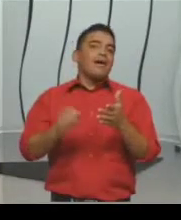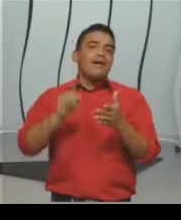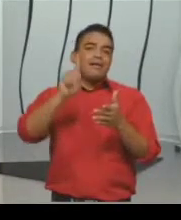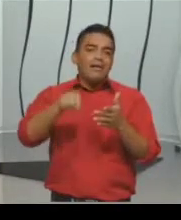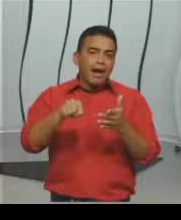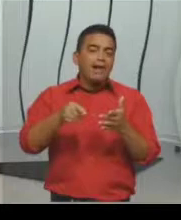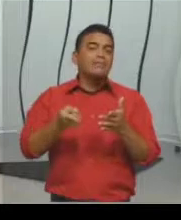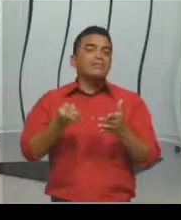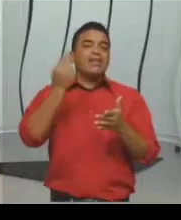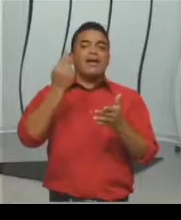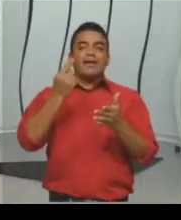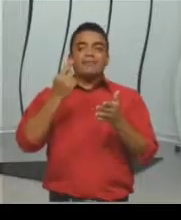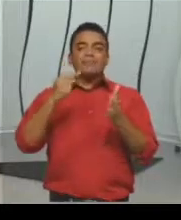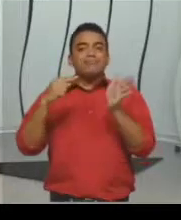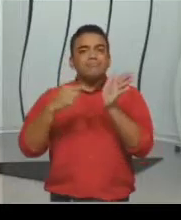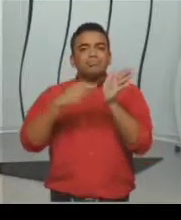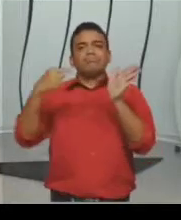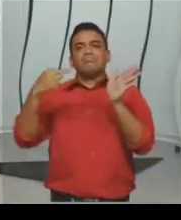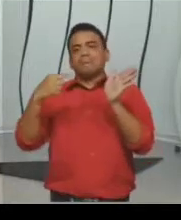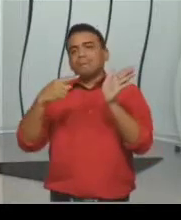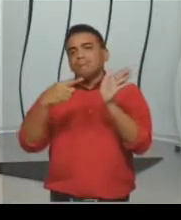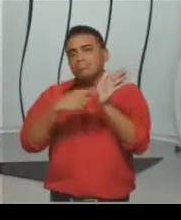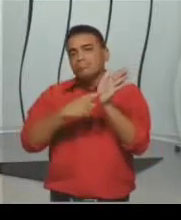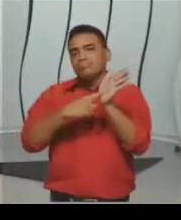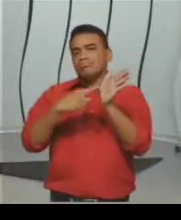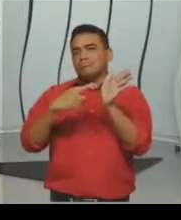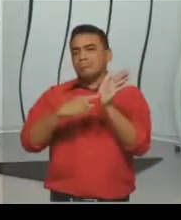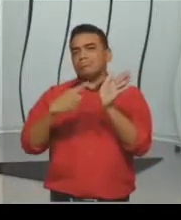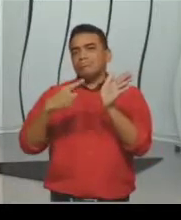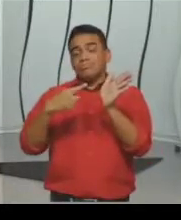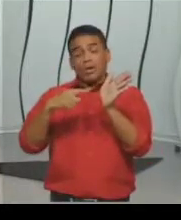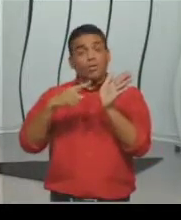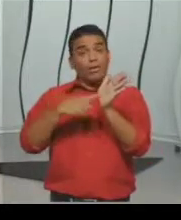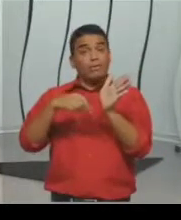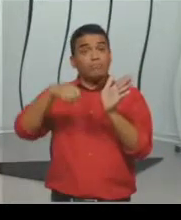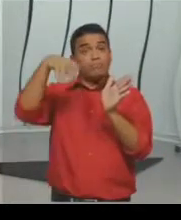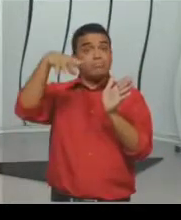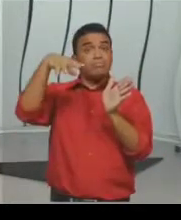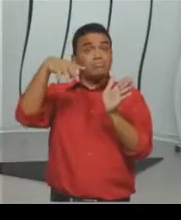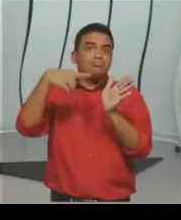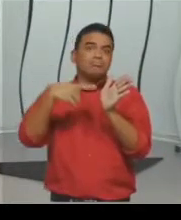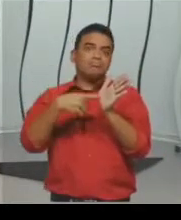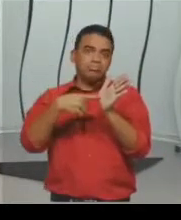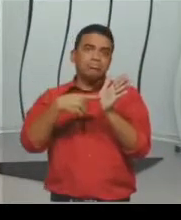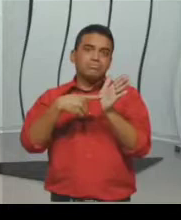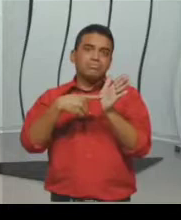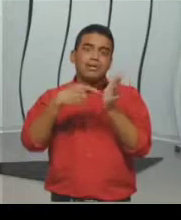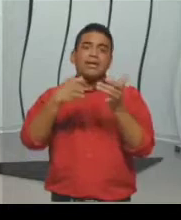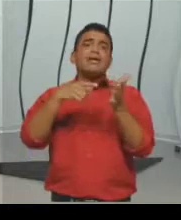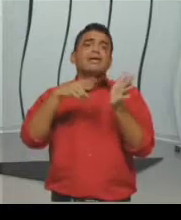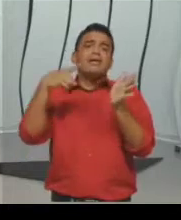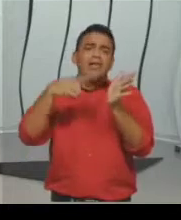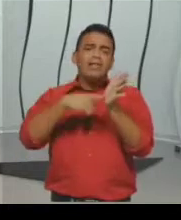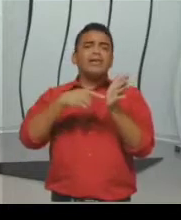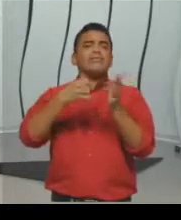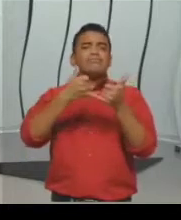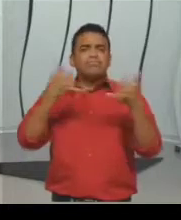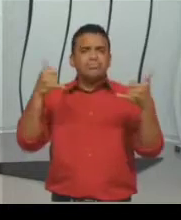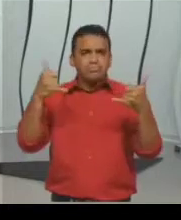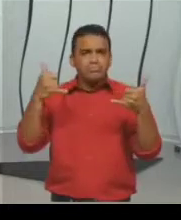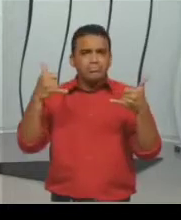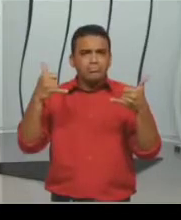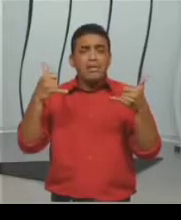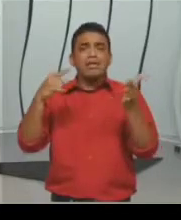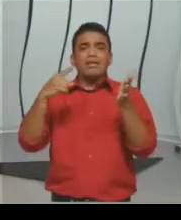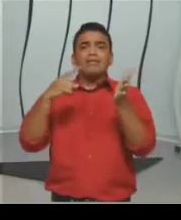Ou você liga o sistema ou desliga. Se você liga, você permite a passagem de corrente elétrica em todos os componentes.